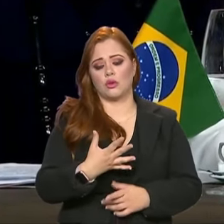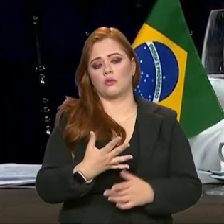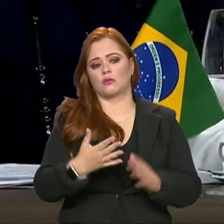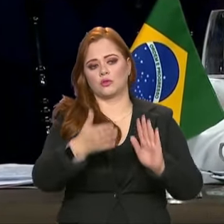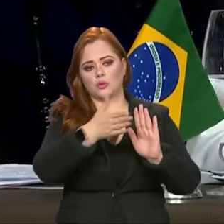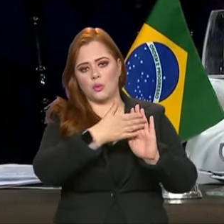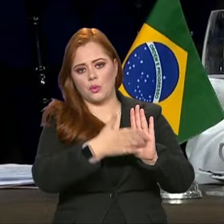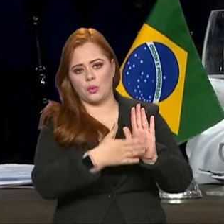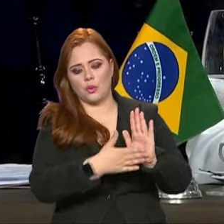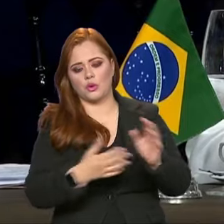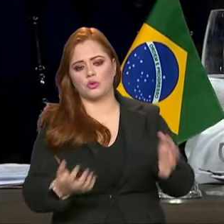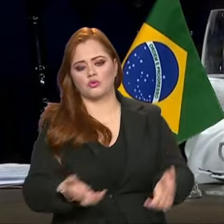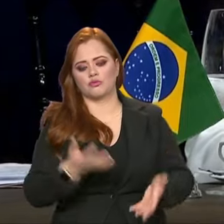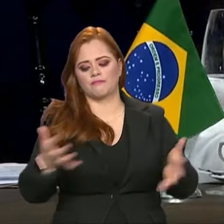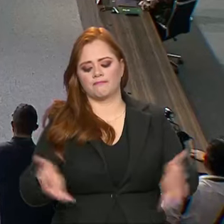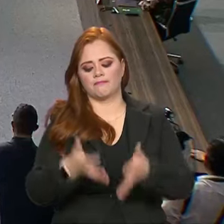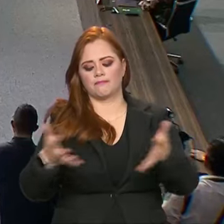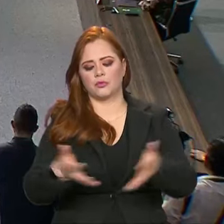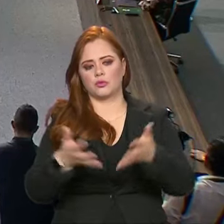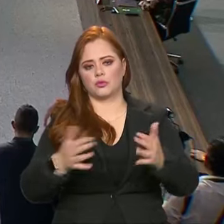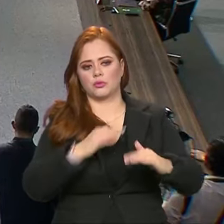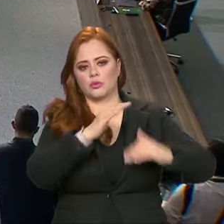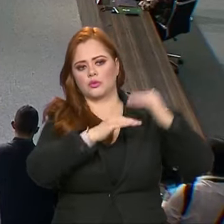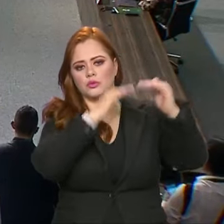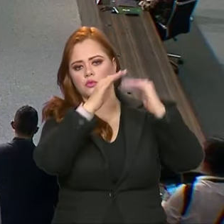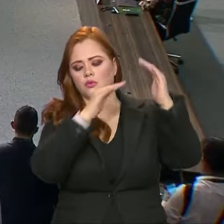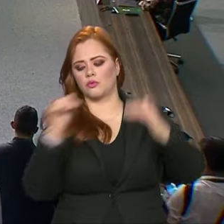para o Desenvolvimento Regional.